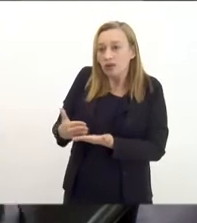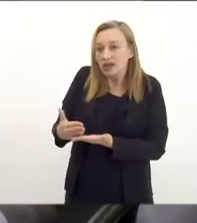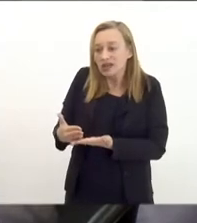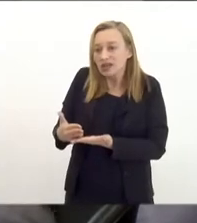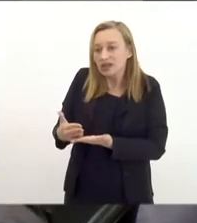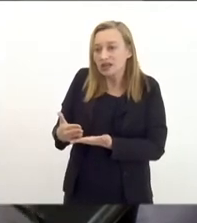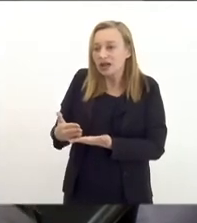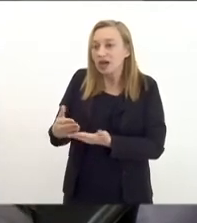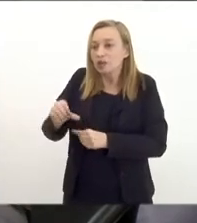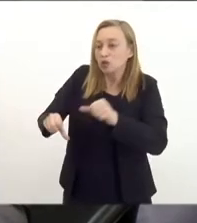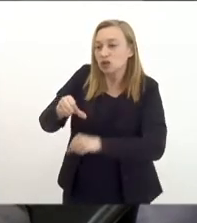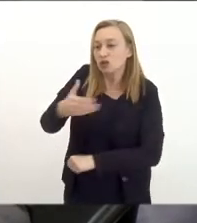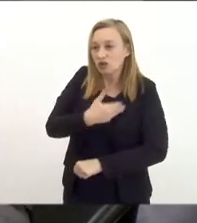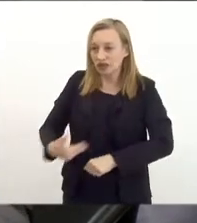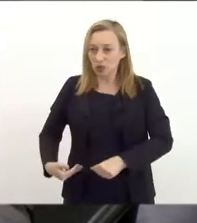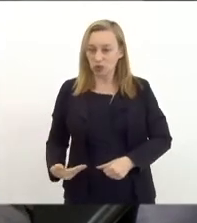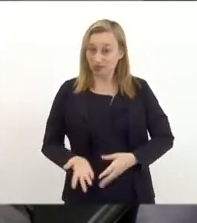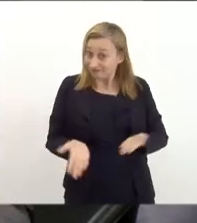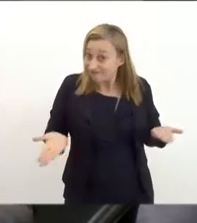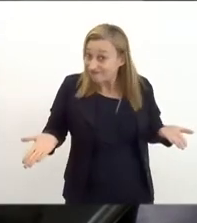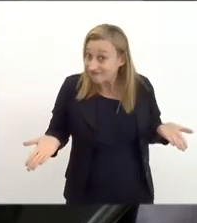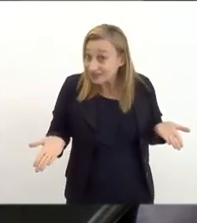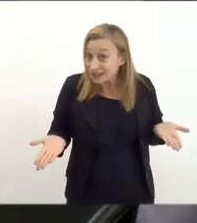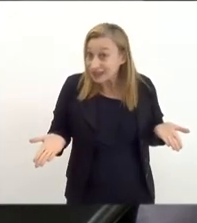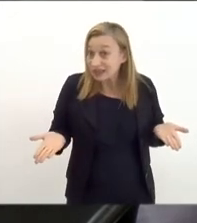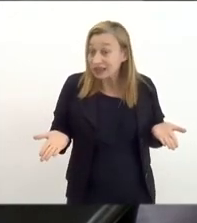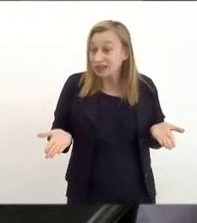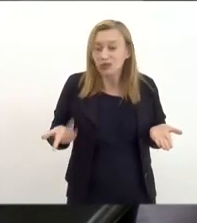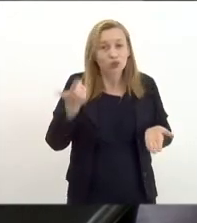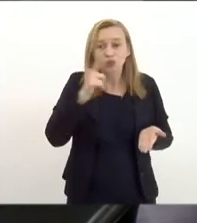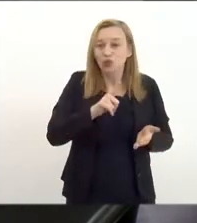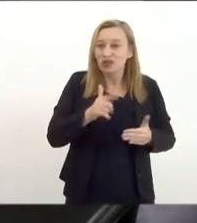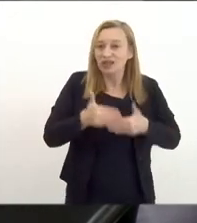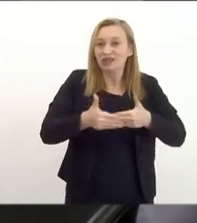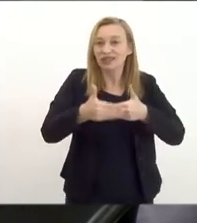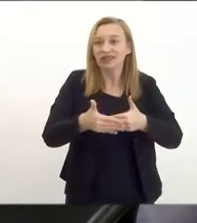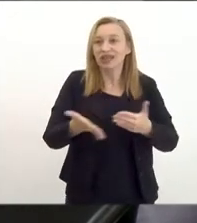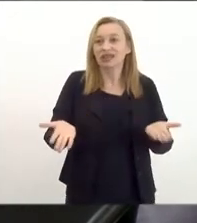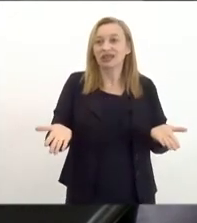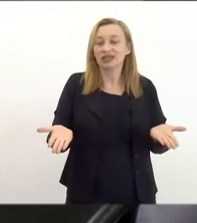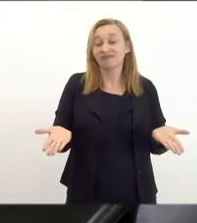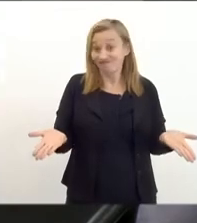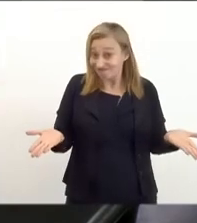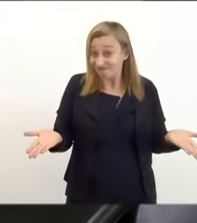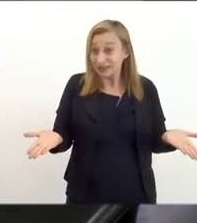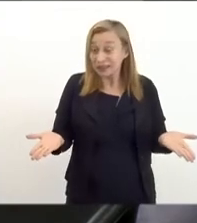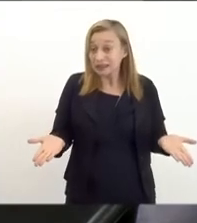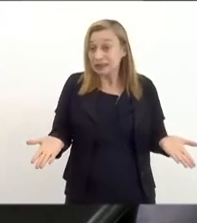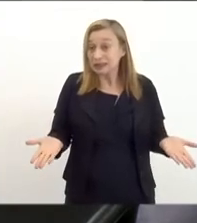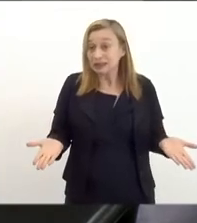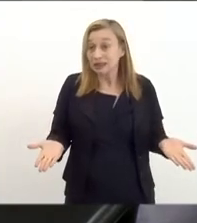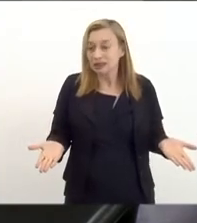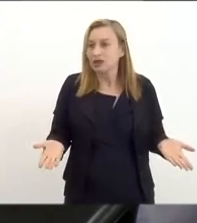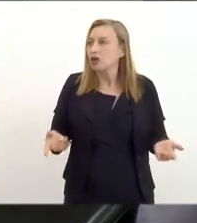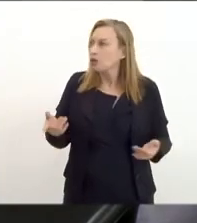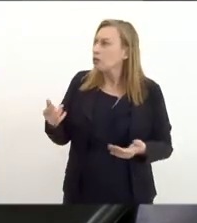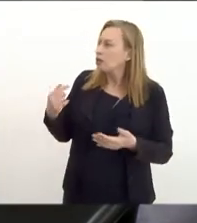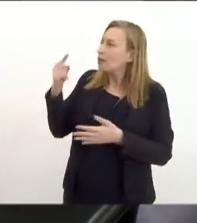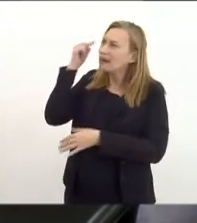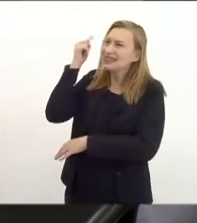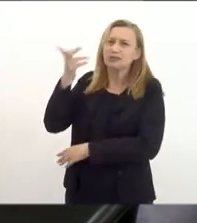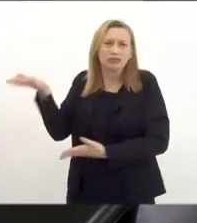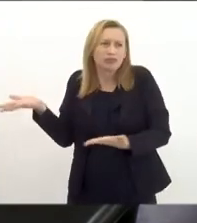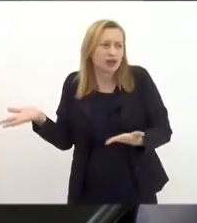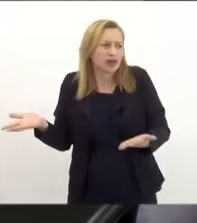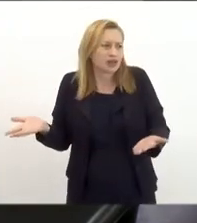a encaminhar mudou o governador Oi e aí a gente não consegue a falar avançar e ainda os senhores podem estar pensando